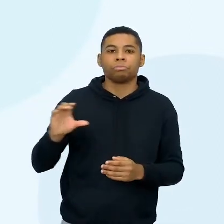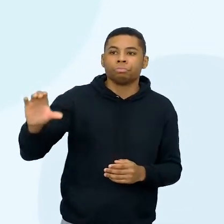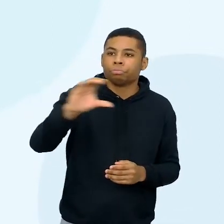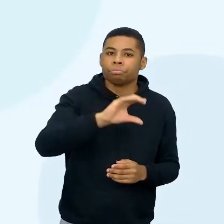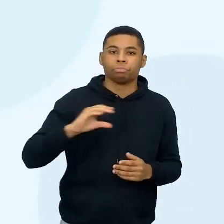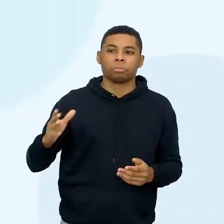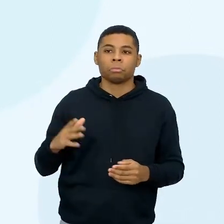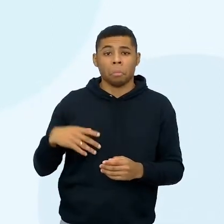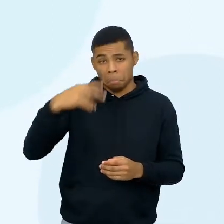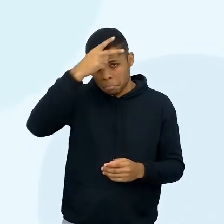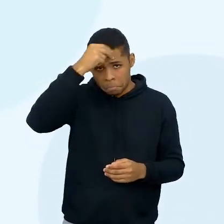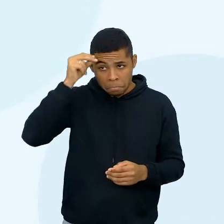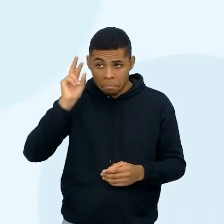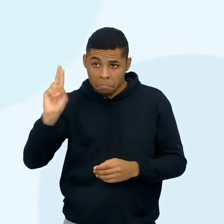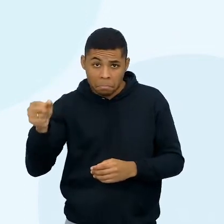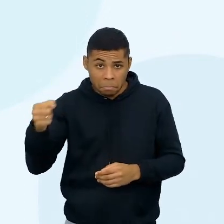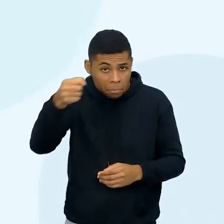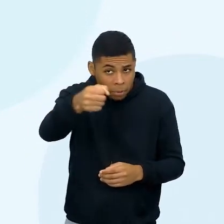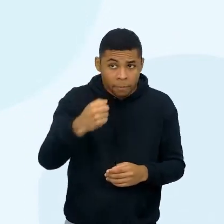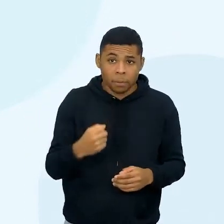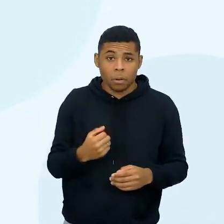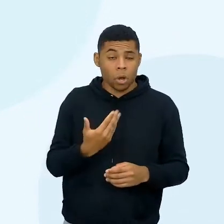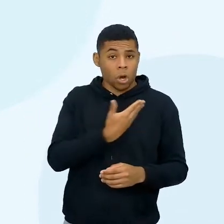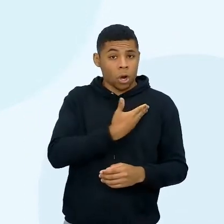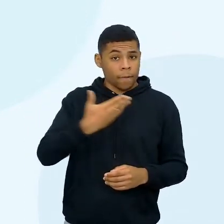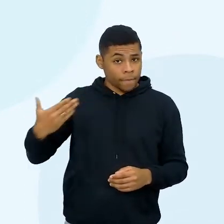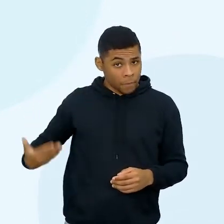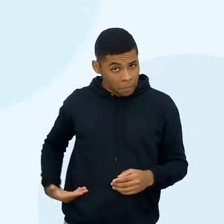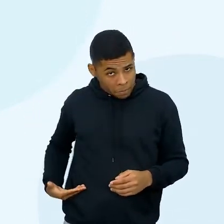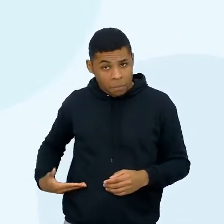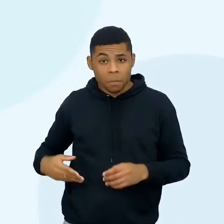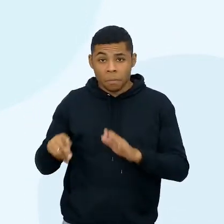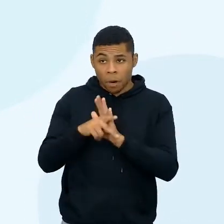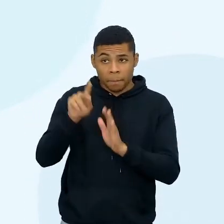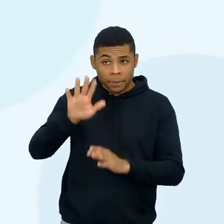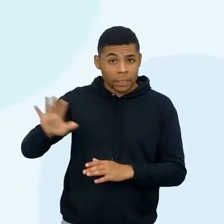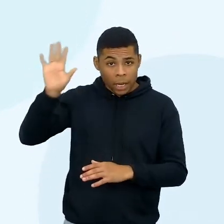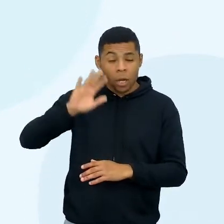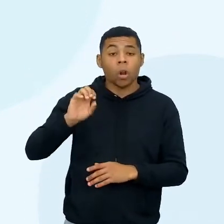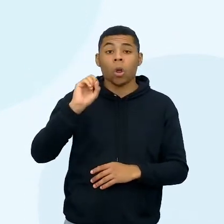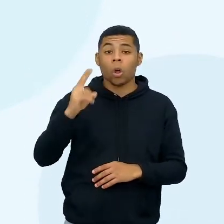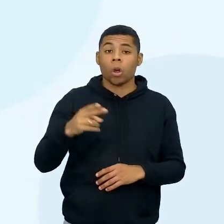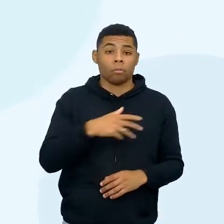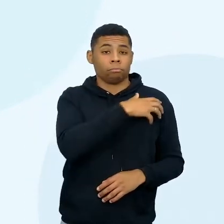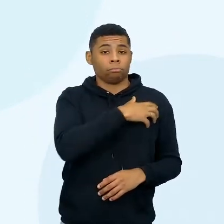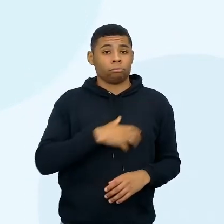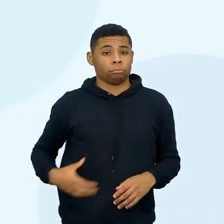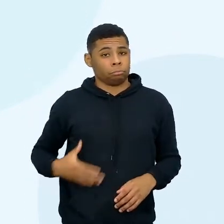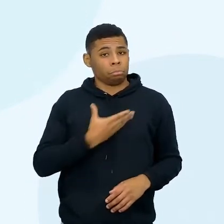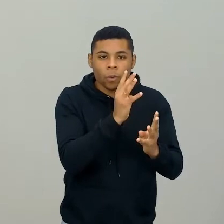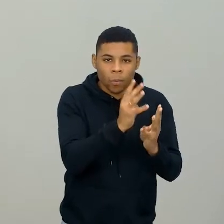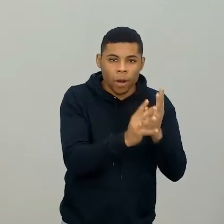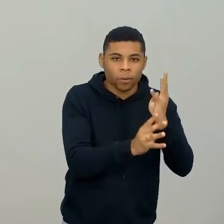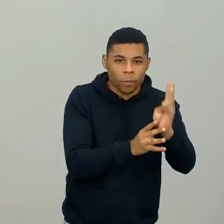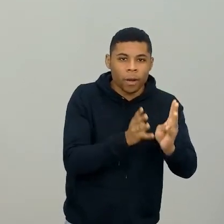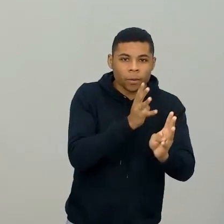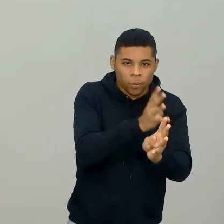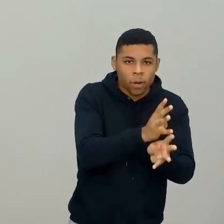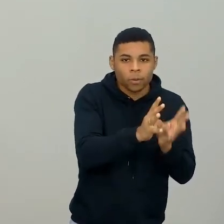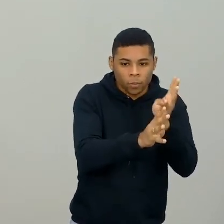governador, ou seja, o presidente da República. O que nós temos agora que